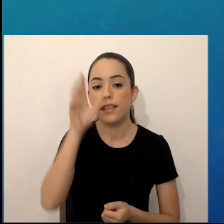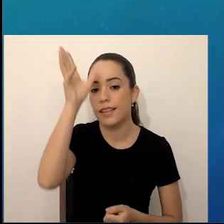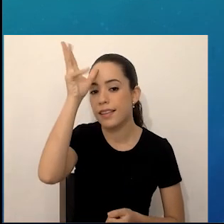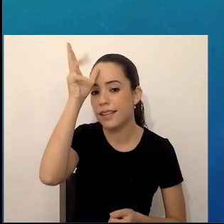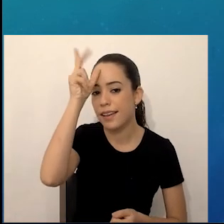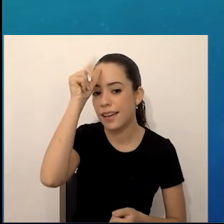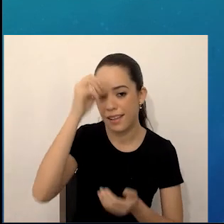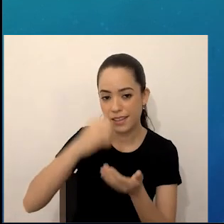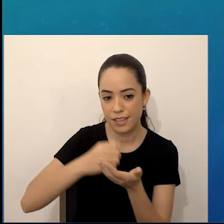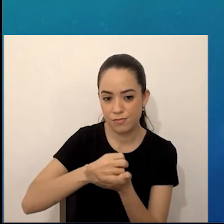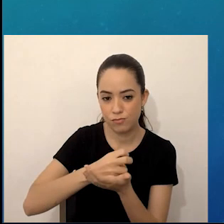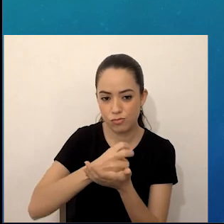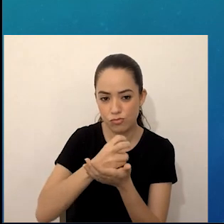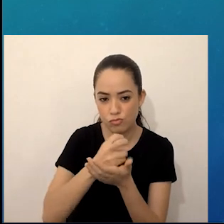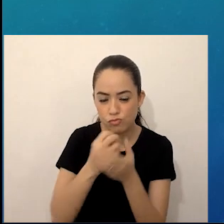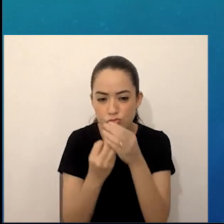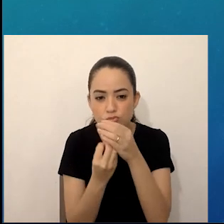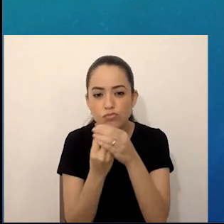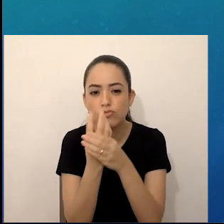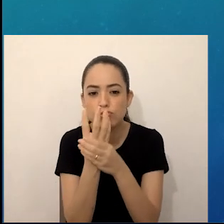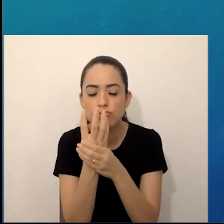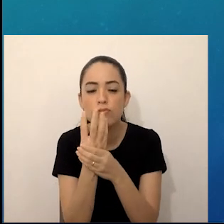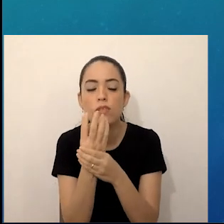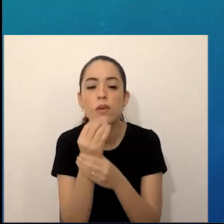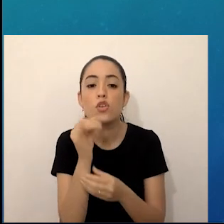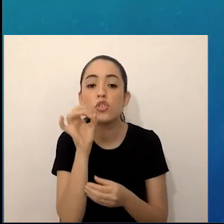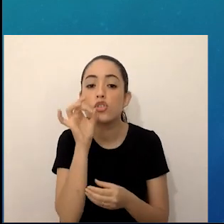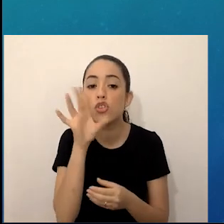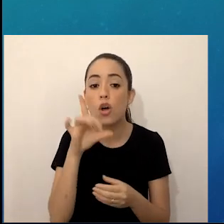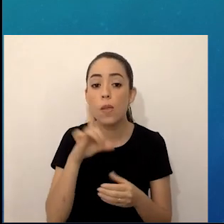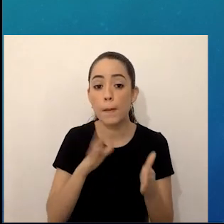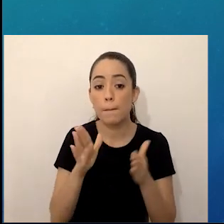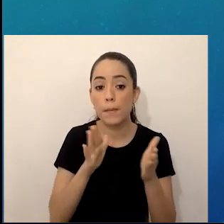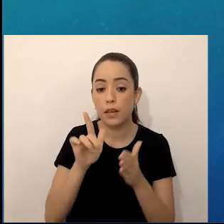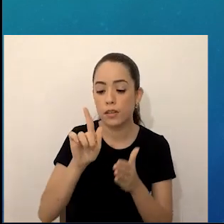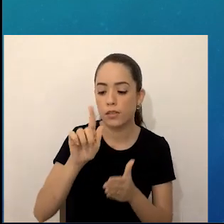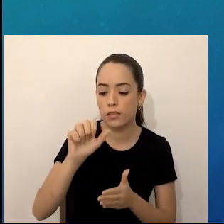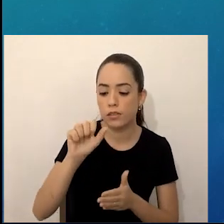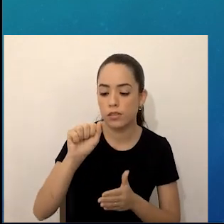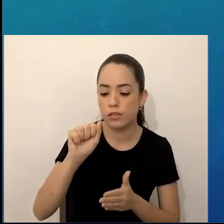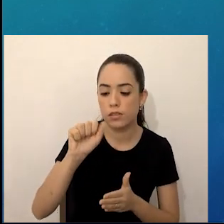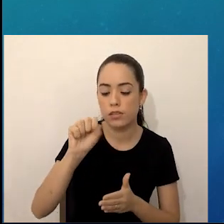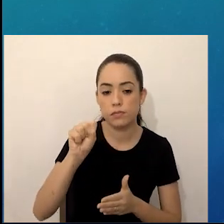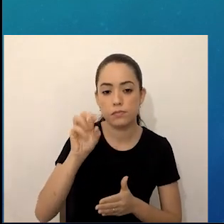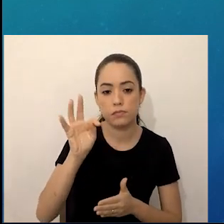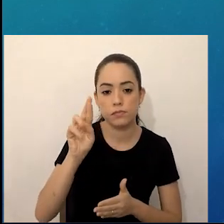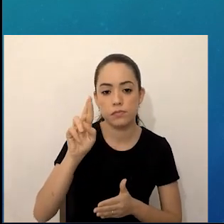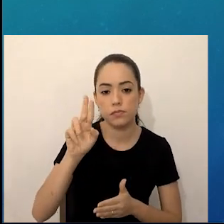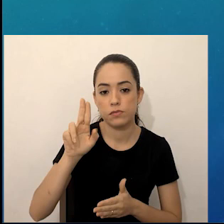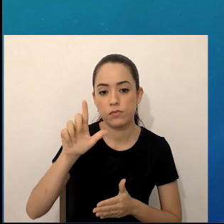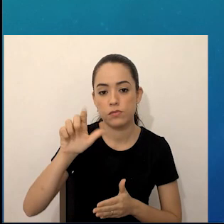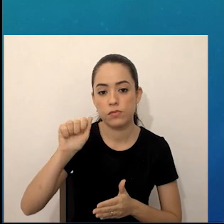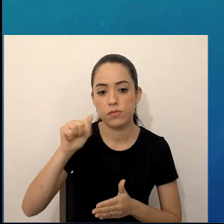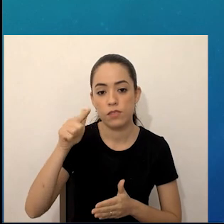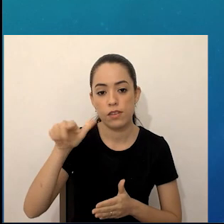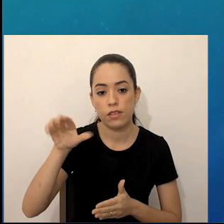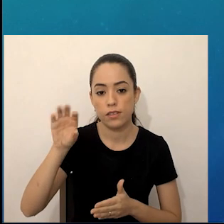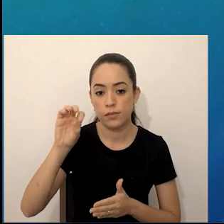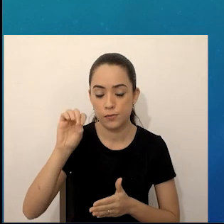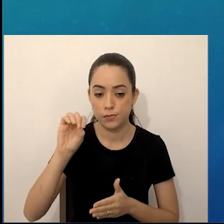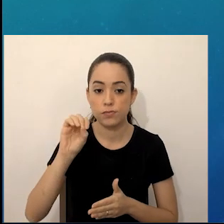A formação do eixo embrionário em galinhas ocorre apenas durante a